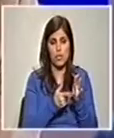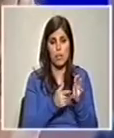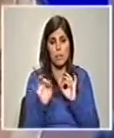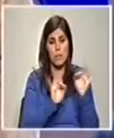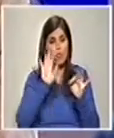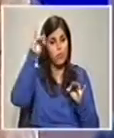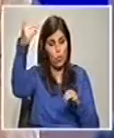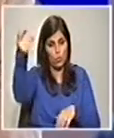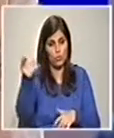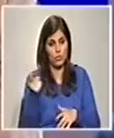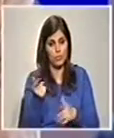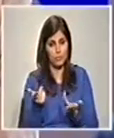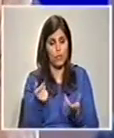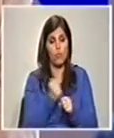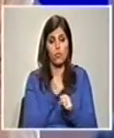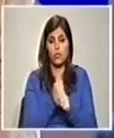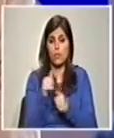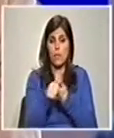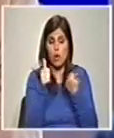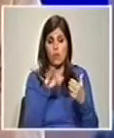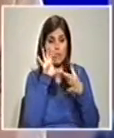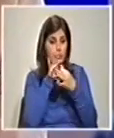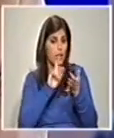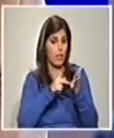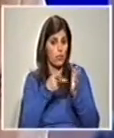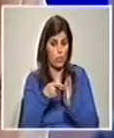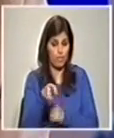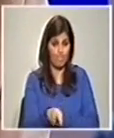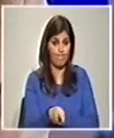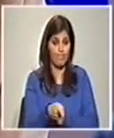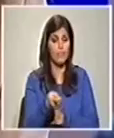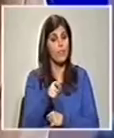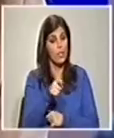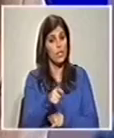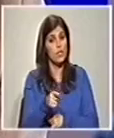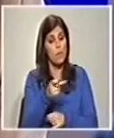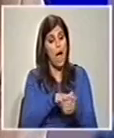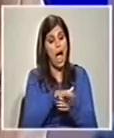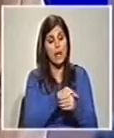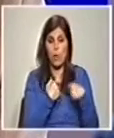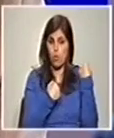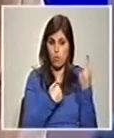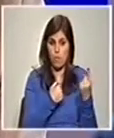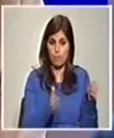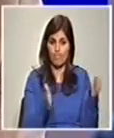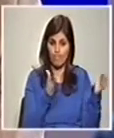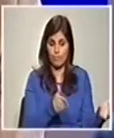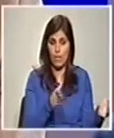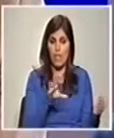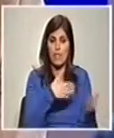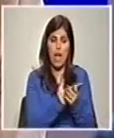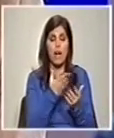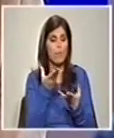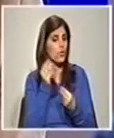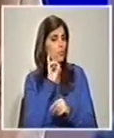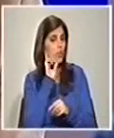cada vez mais, e no futuro, os empregos têm sempre alguma relação com a tecnologia. E, portanto, essa é uma das áreas que nós damos muita importância e,